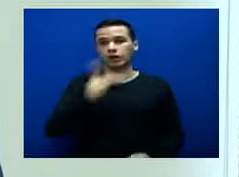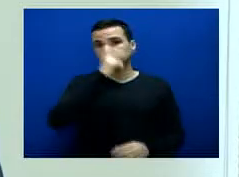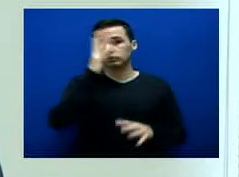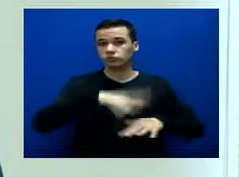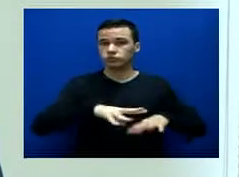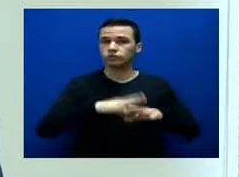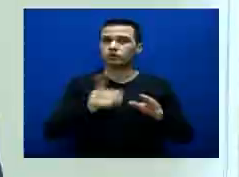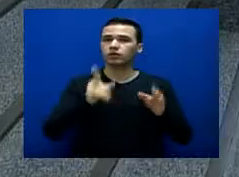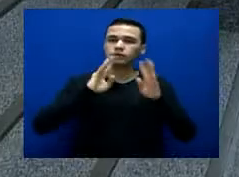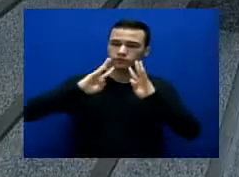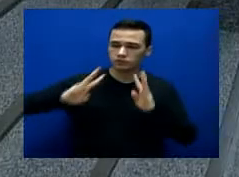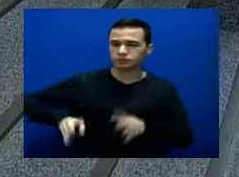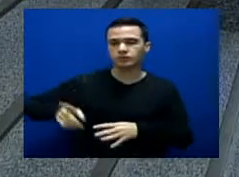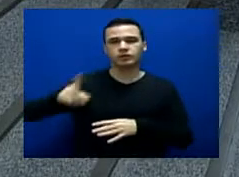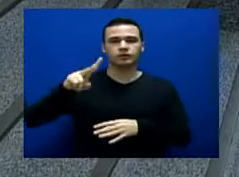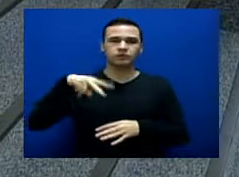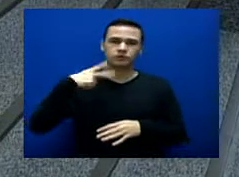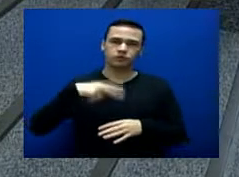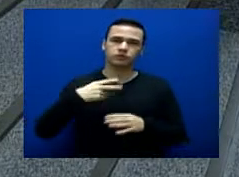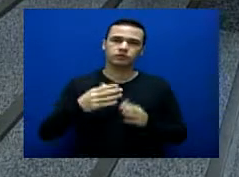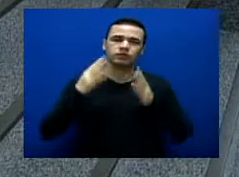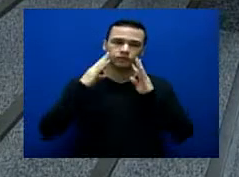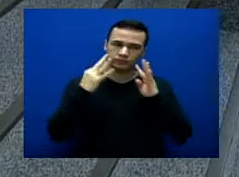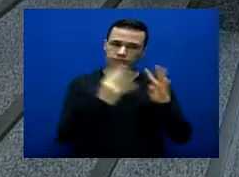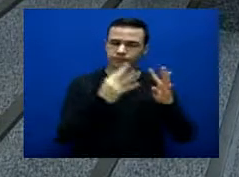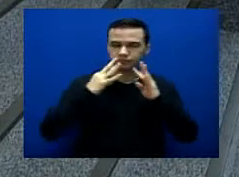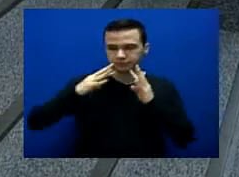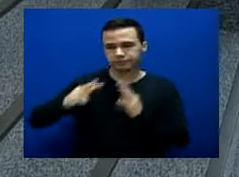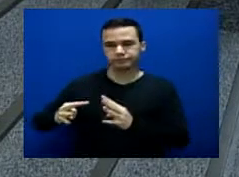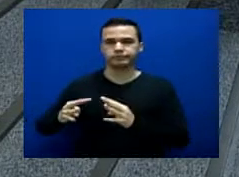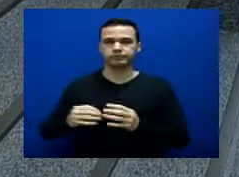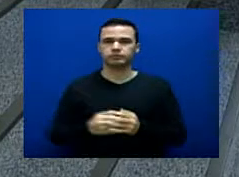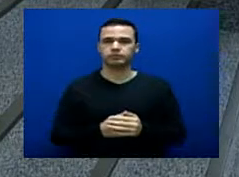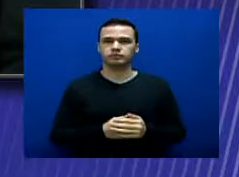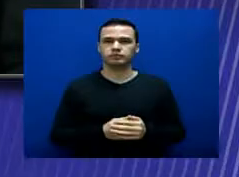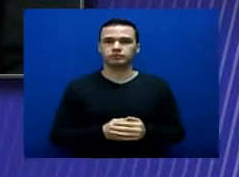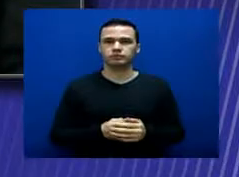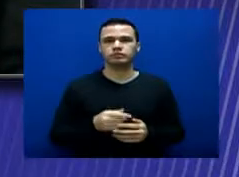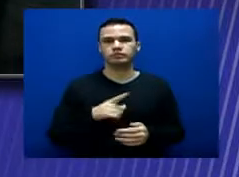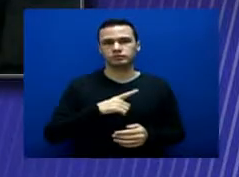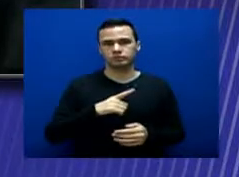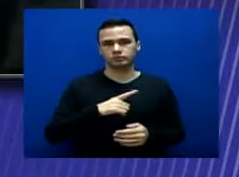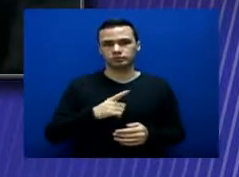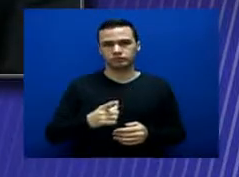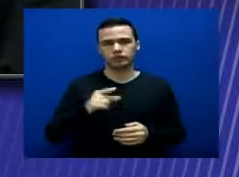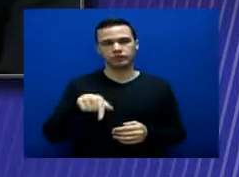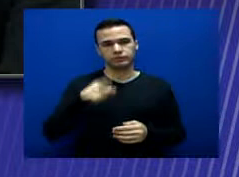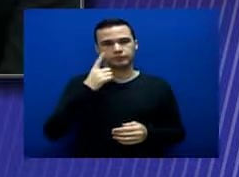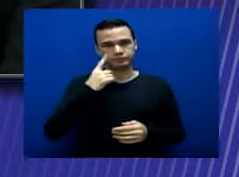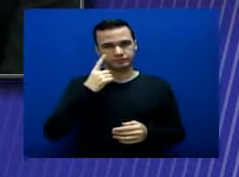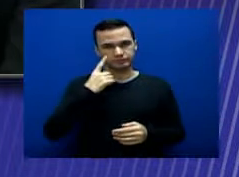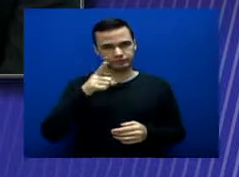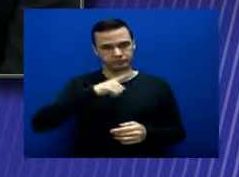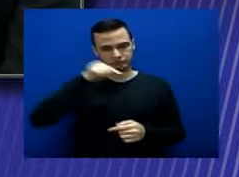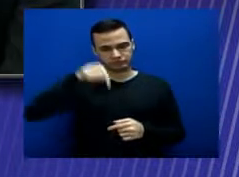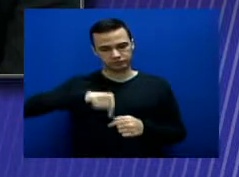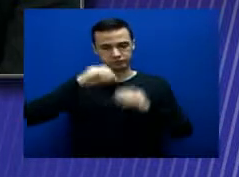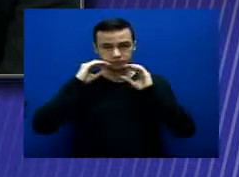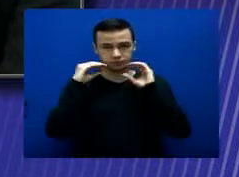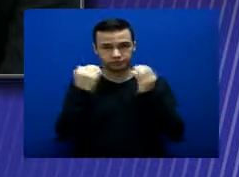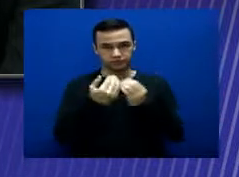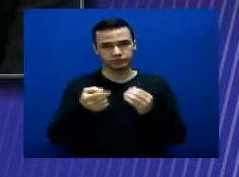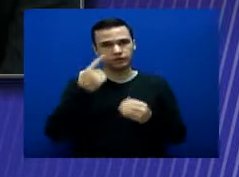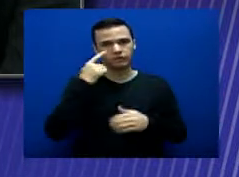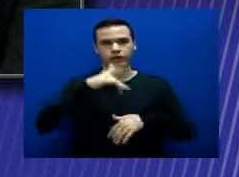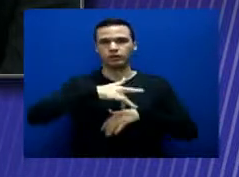População, por favor, precisa ouvir. Tem um vereador na tribuna, um vereador da parte. Pra gente olha só, veja como funcionam as coisas aqui. Veja